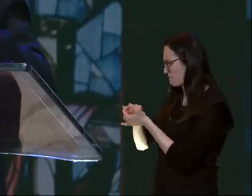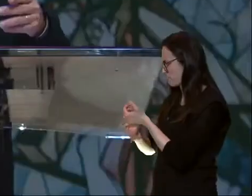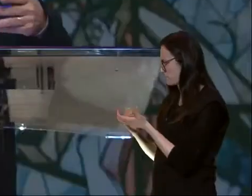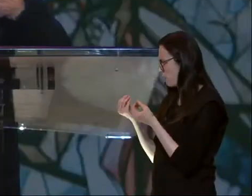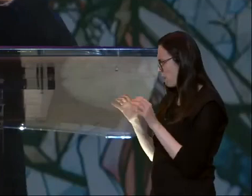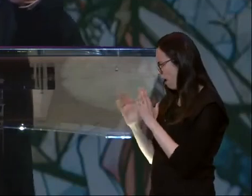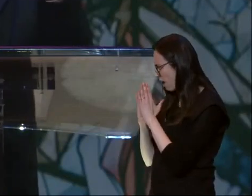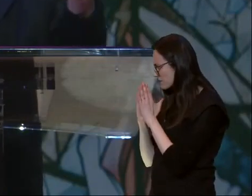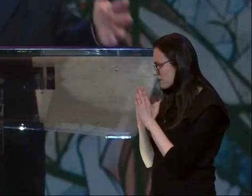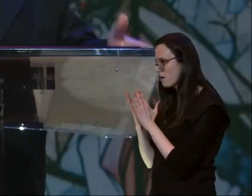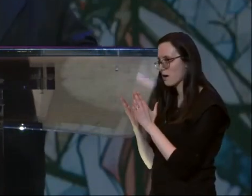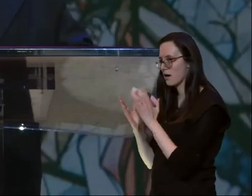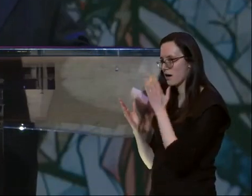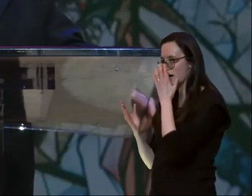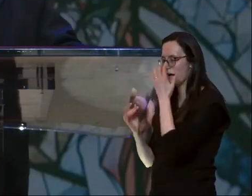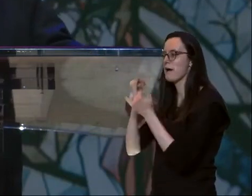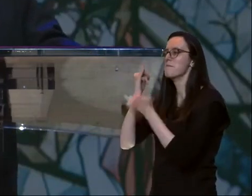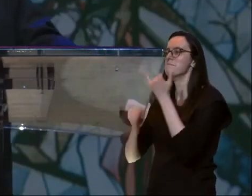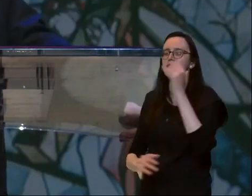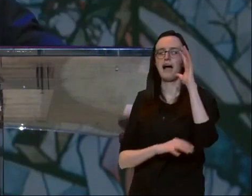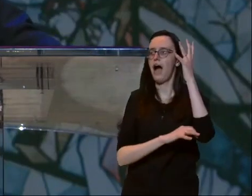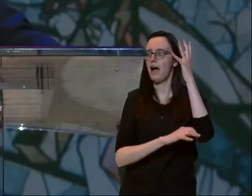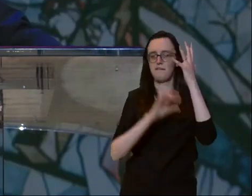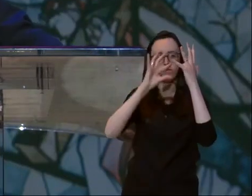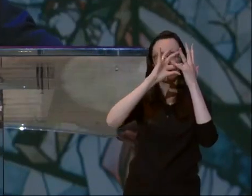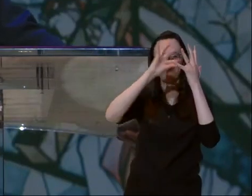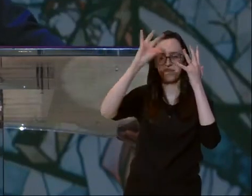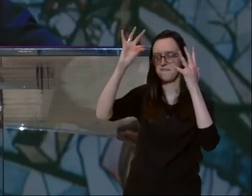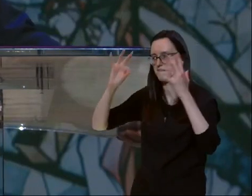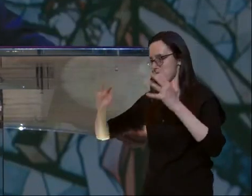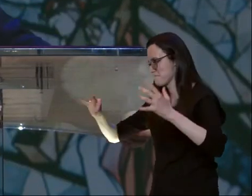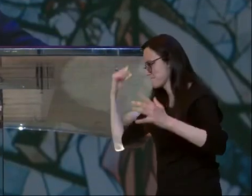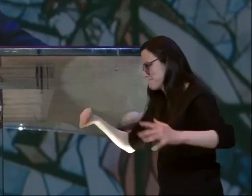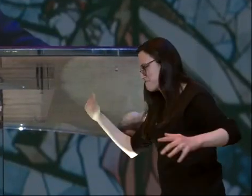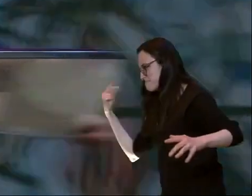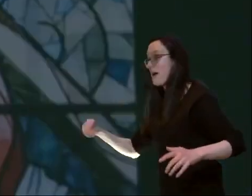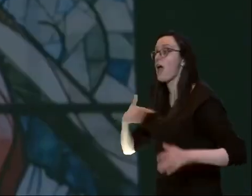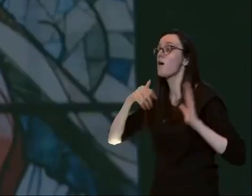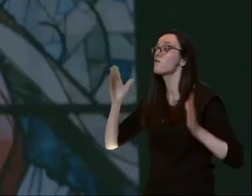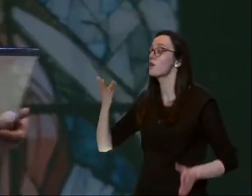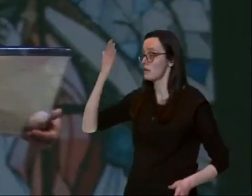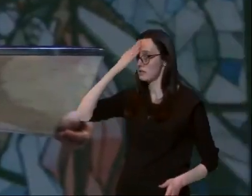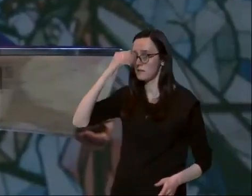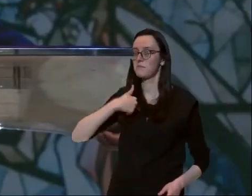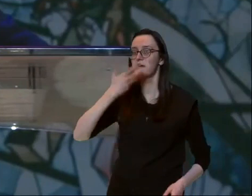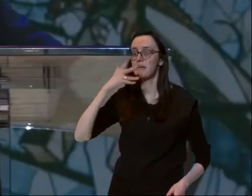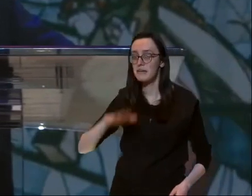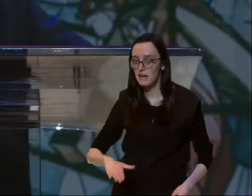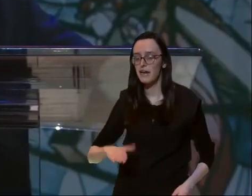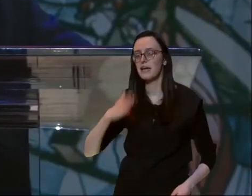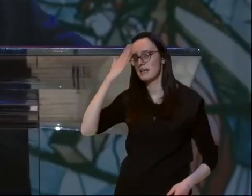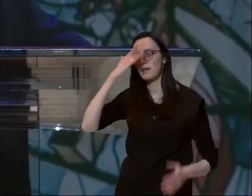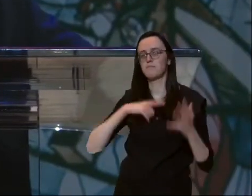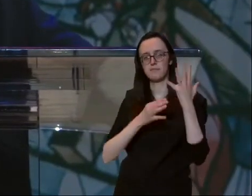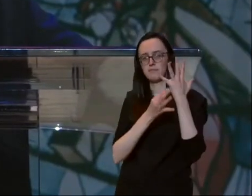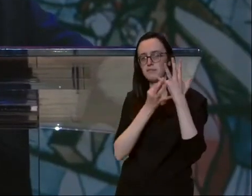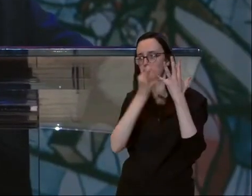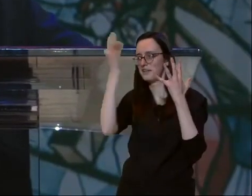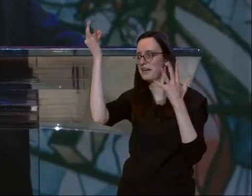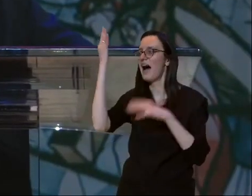Só uma surra de vara de goiabeira, né? Eu apanhei muito com a vara de goiabeira. Coisa boa, minha